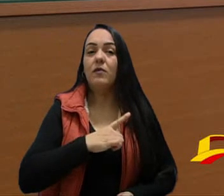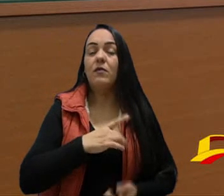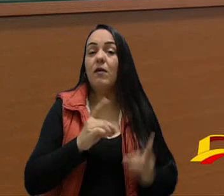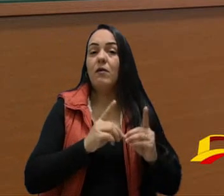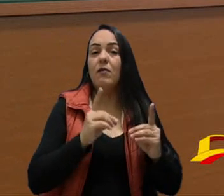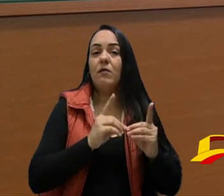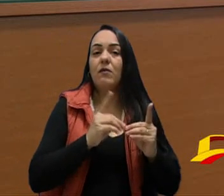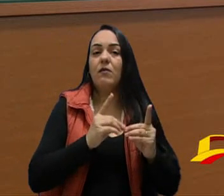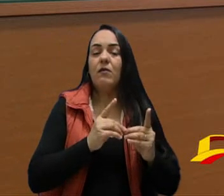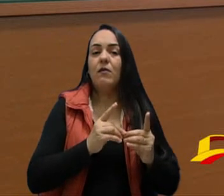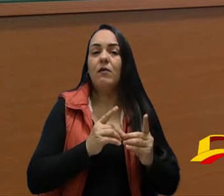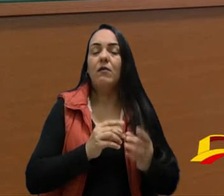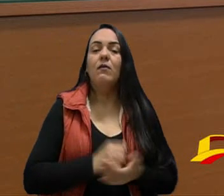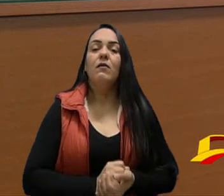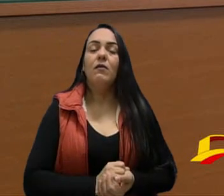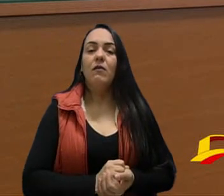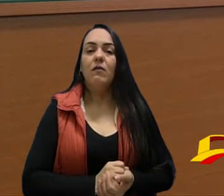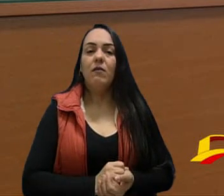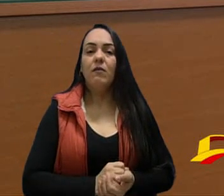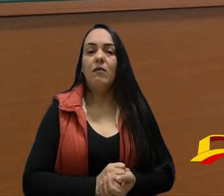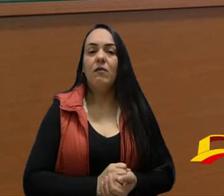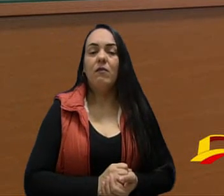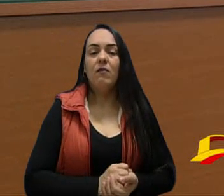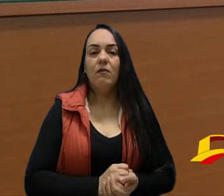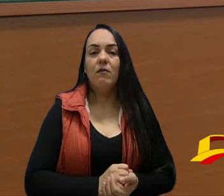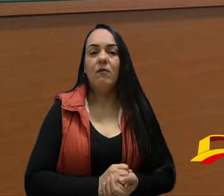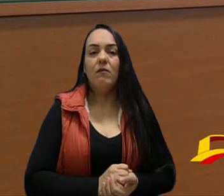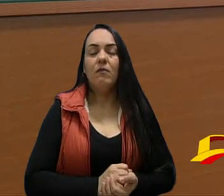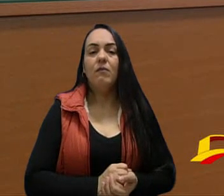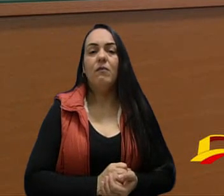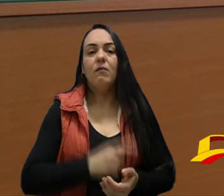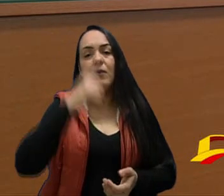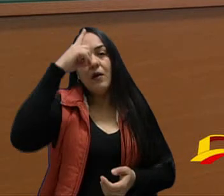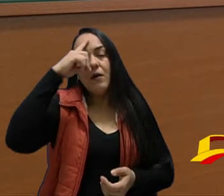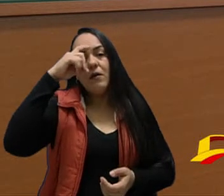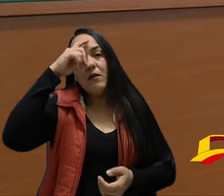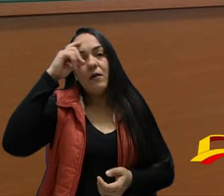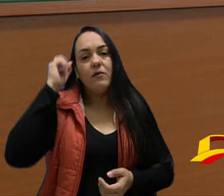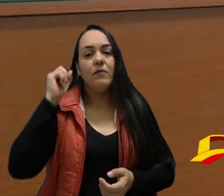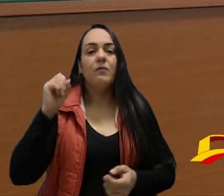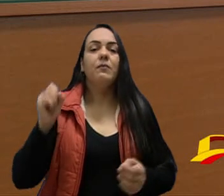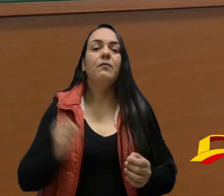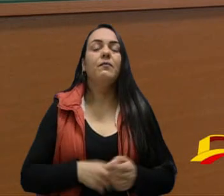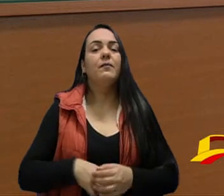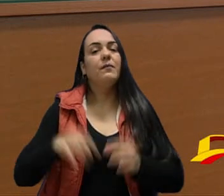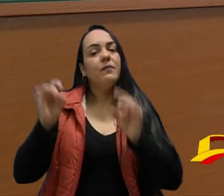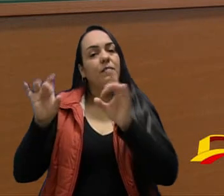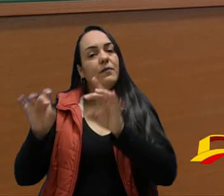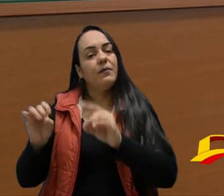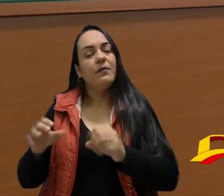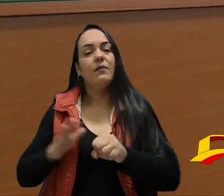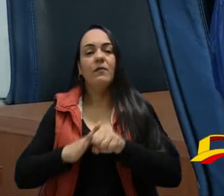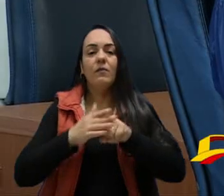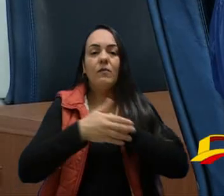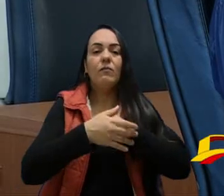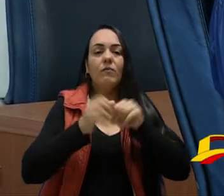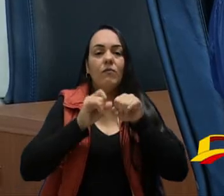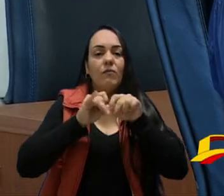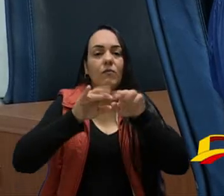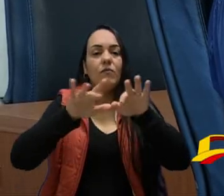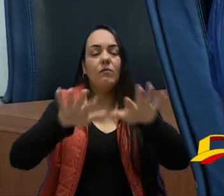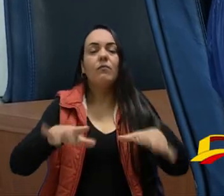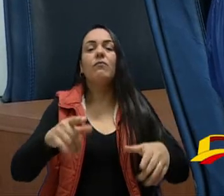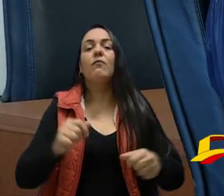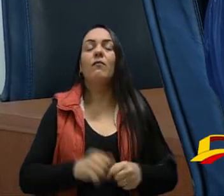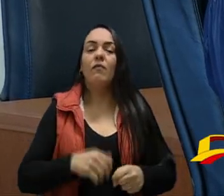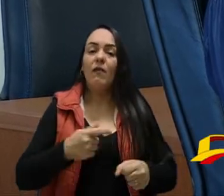sendo atendidas no médico no hospital de campanha e vou voltar um assunto que nós temos